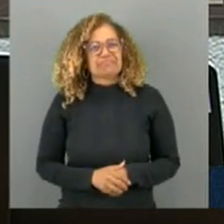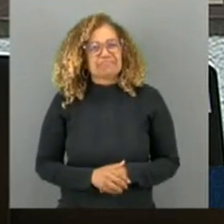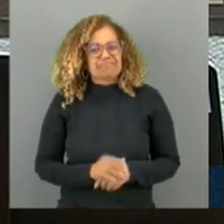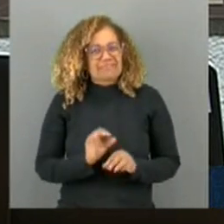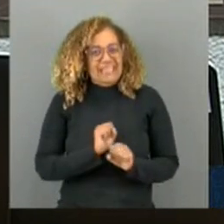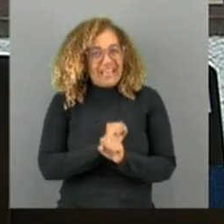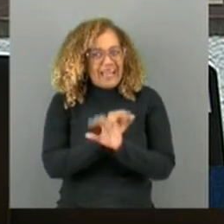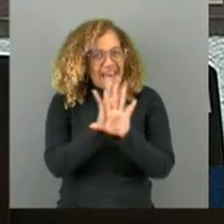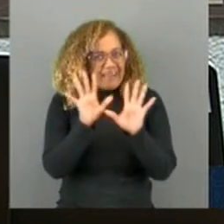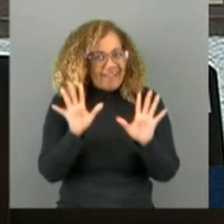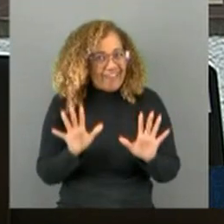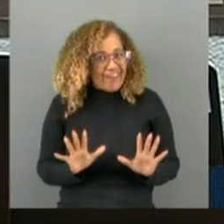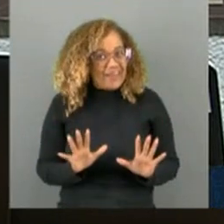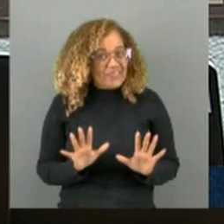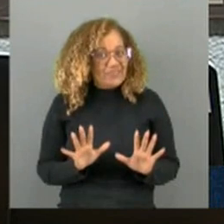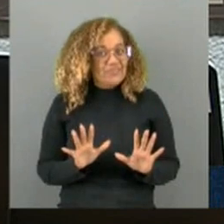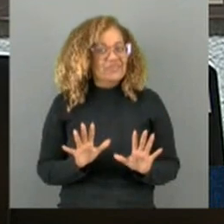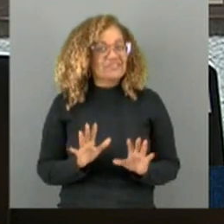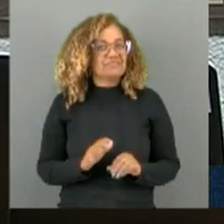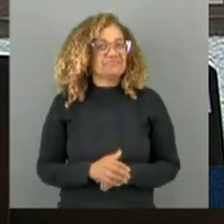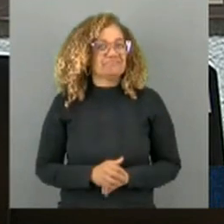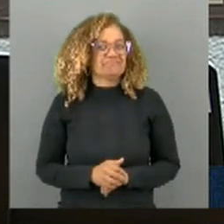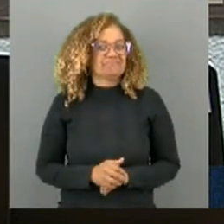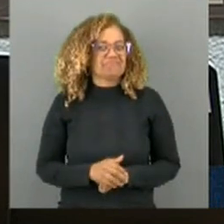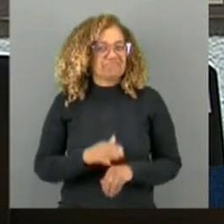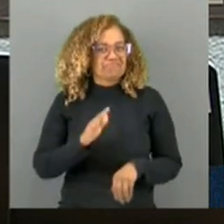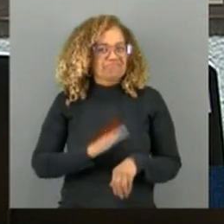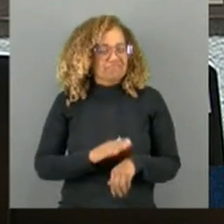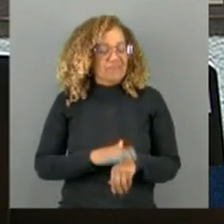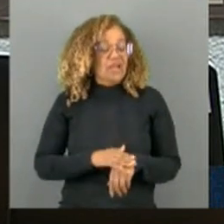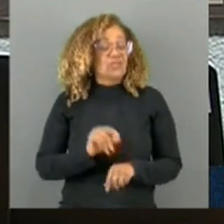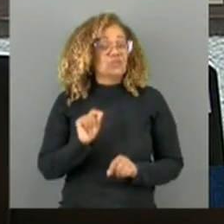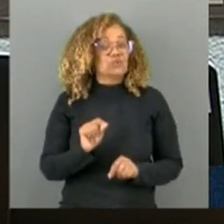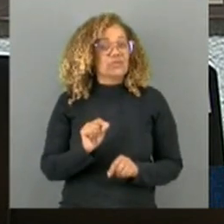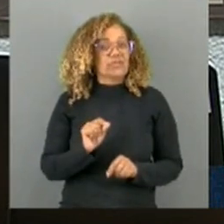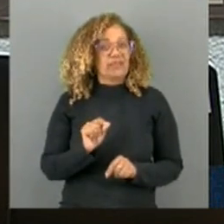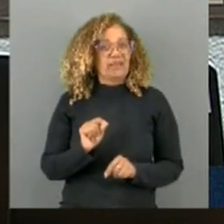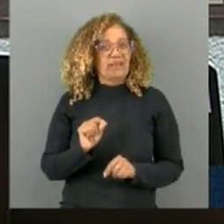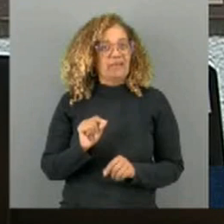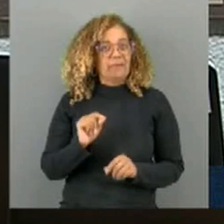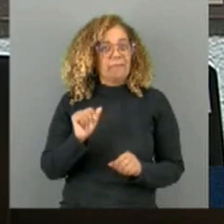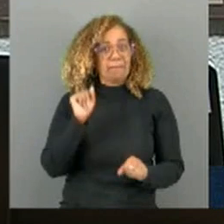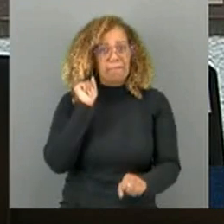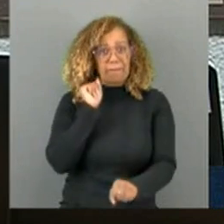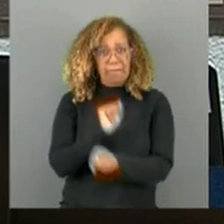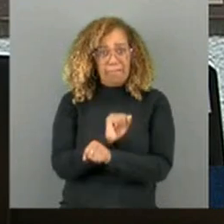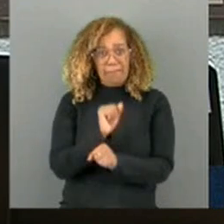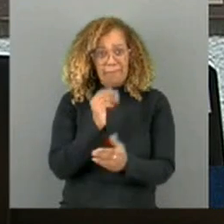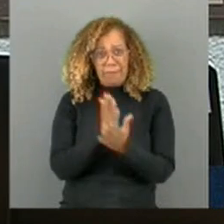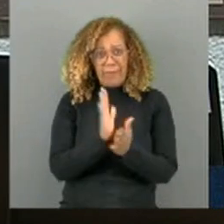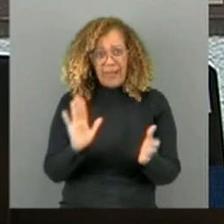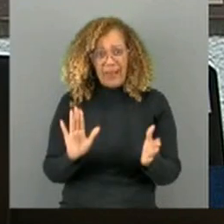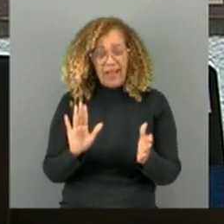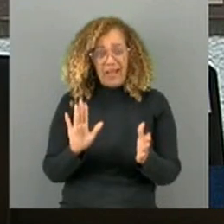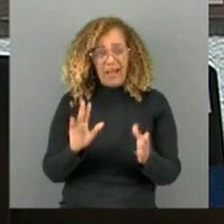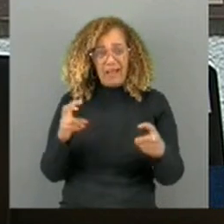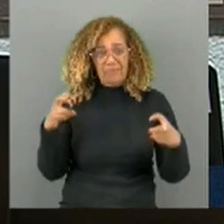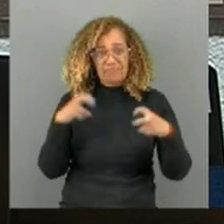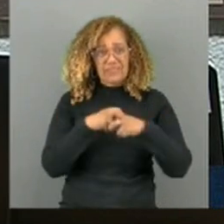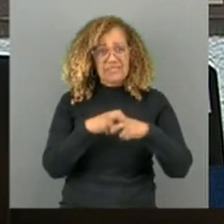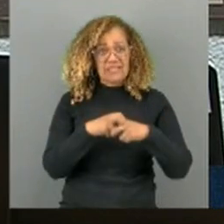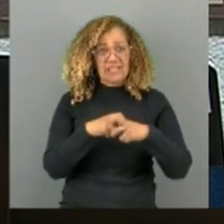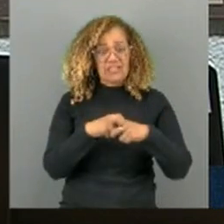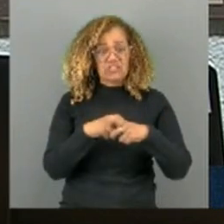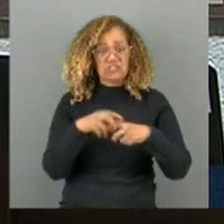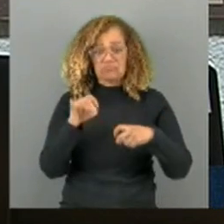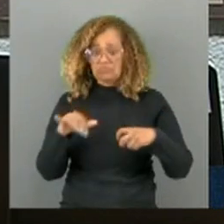óbvia e mais ineficiente de você terminar com os acidentes? Para os voos. Põe o avião no hangar, ninguém